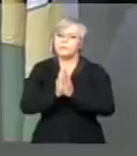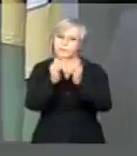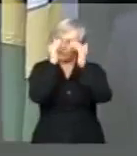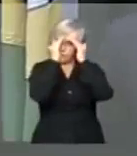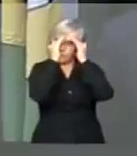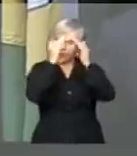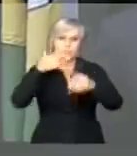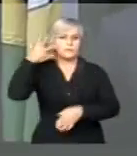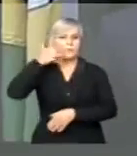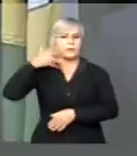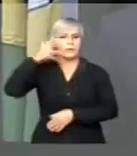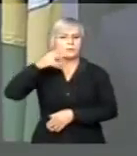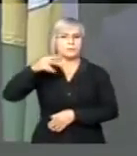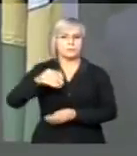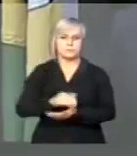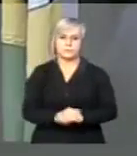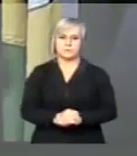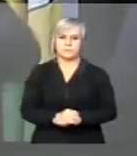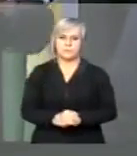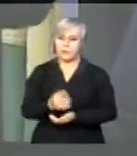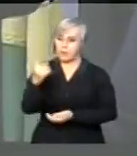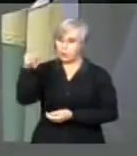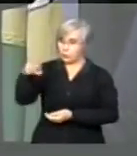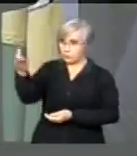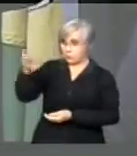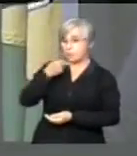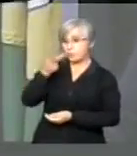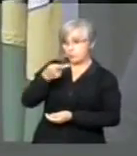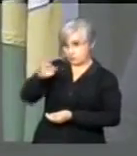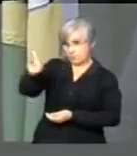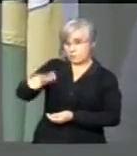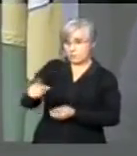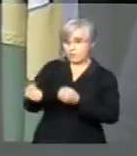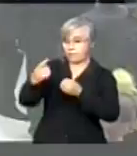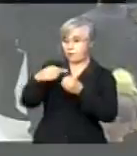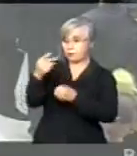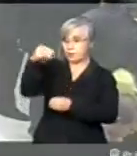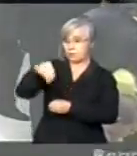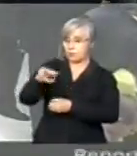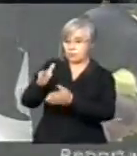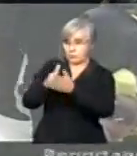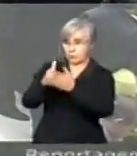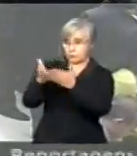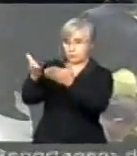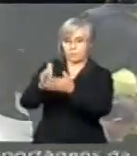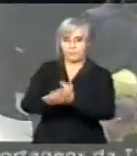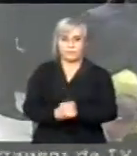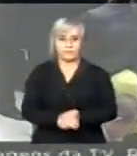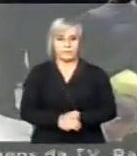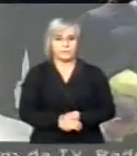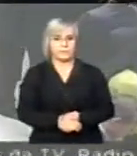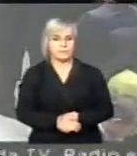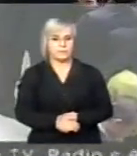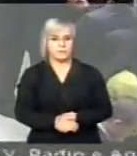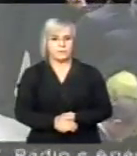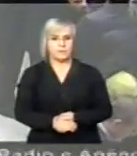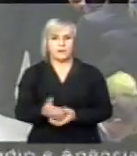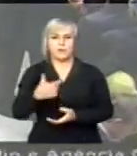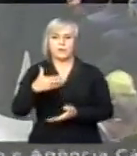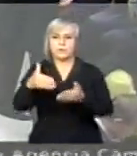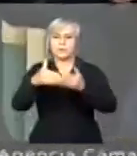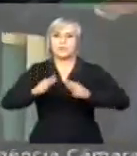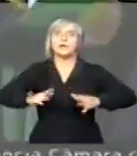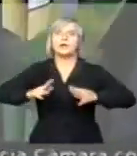orador. Um minuto da Vossa Excelência para. Zera ali, dá um minuto para ele. Eu que quero foi que reponha meu um minuto. Queria que